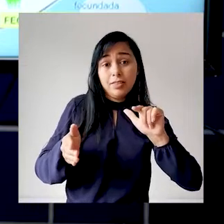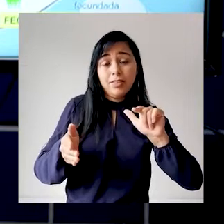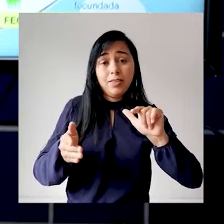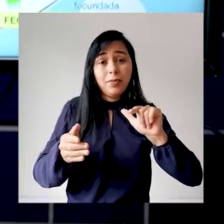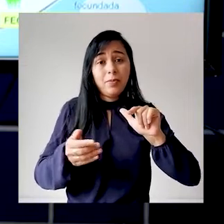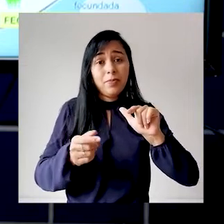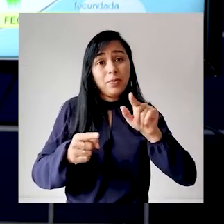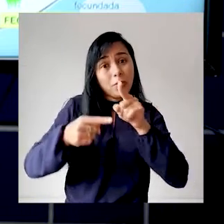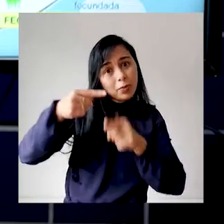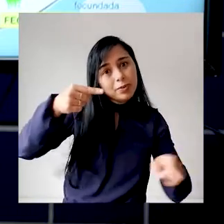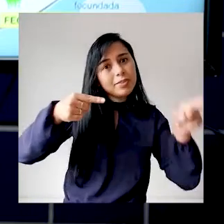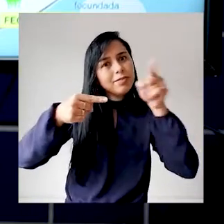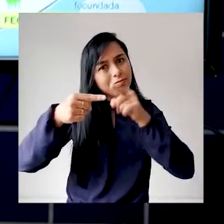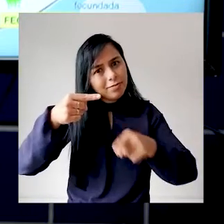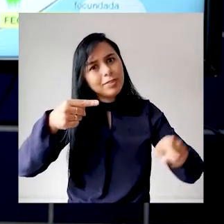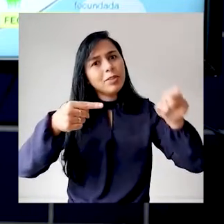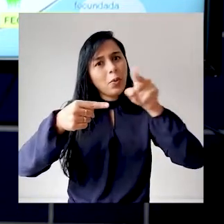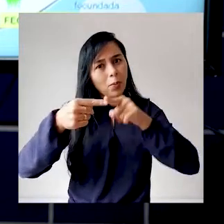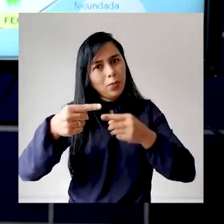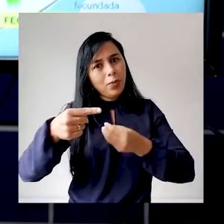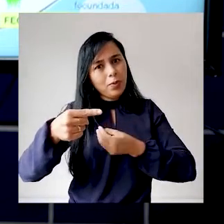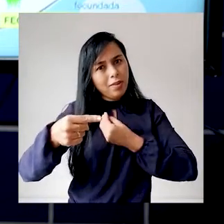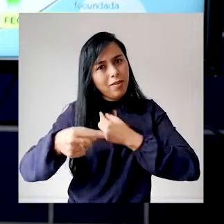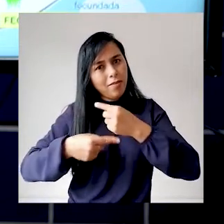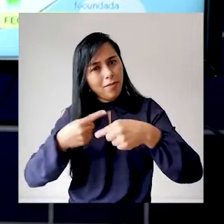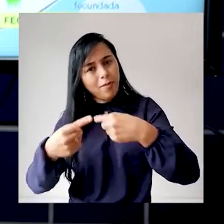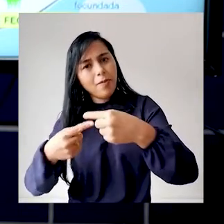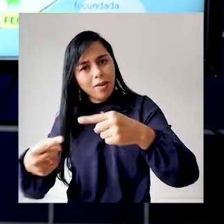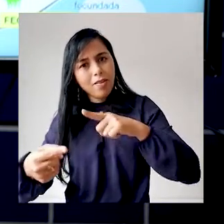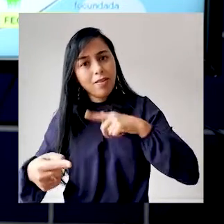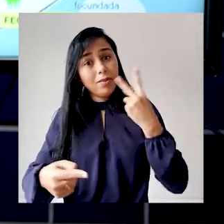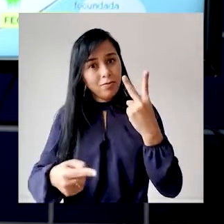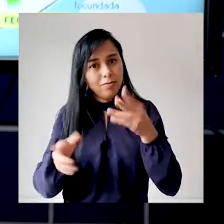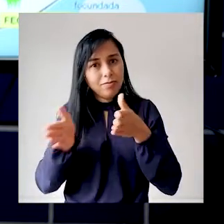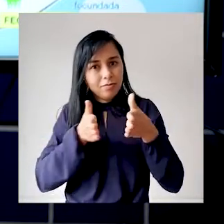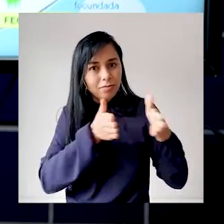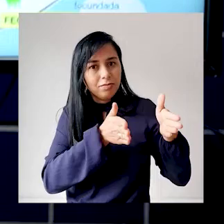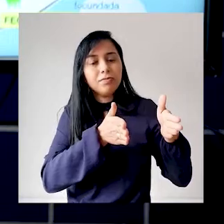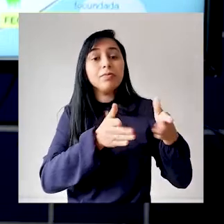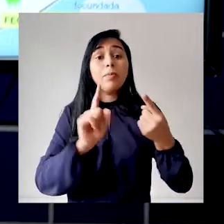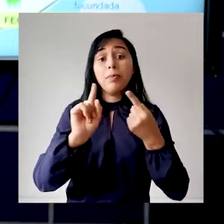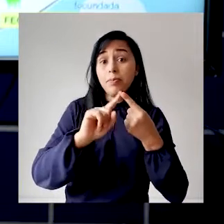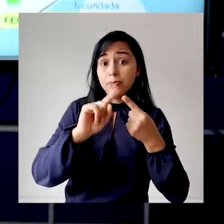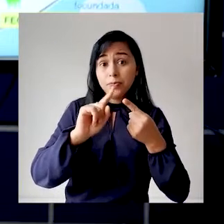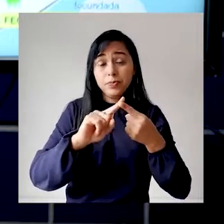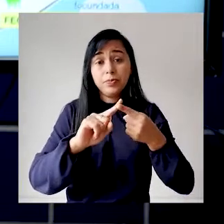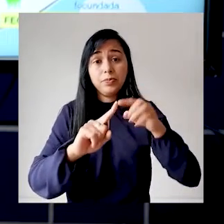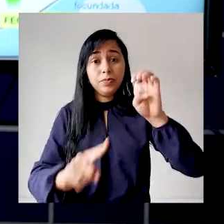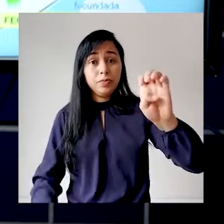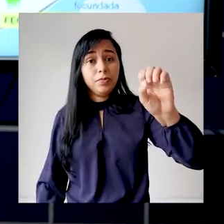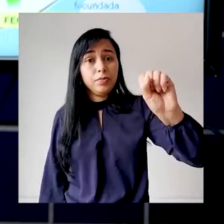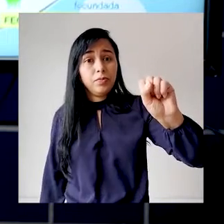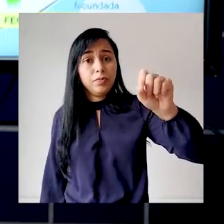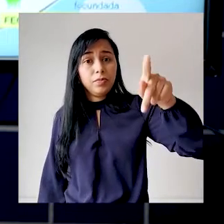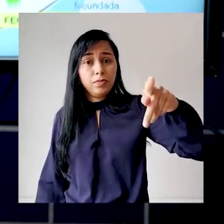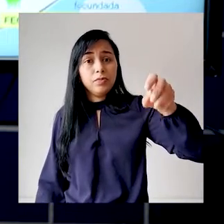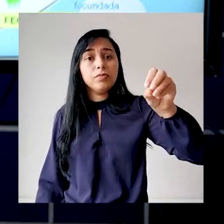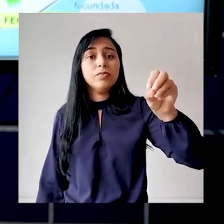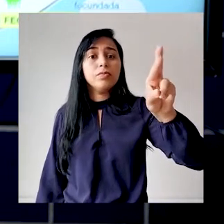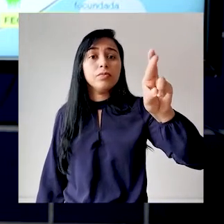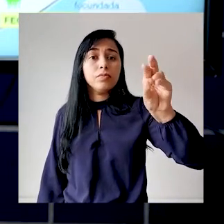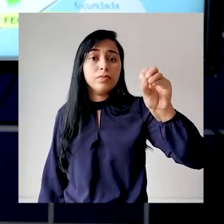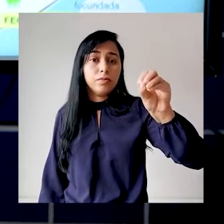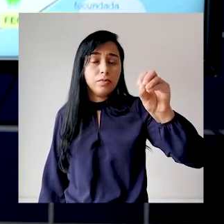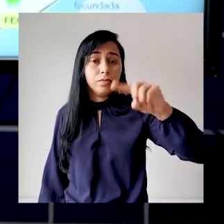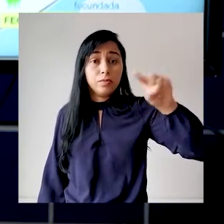distintas durante o ciclo reprodutivo. Nós teremos a fase do esporófito